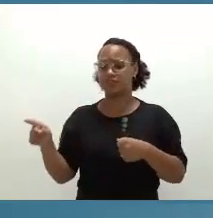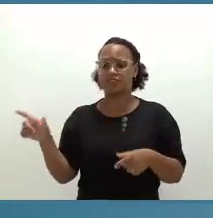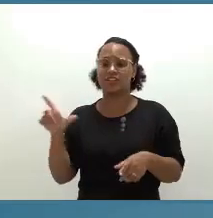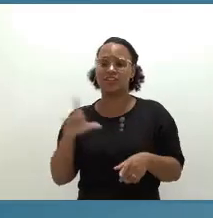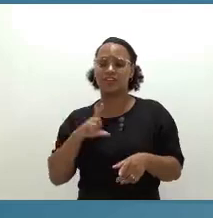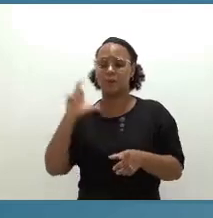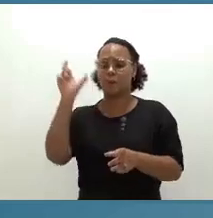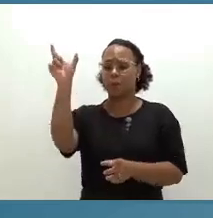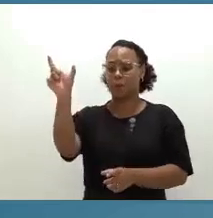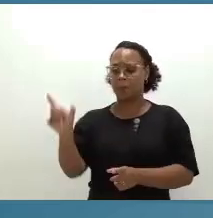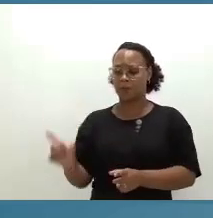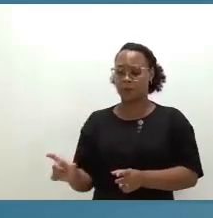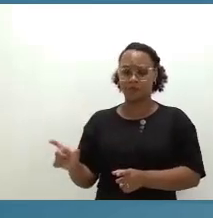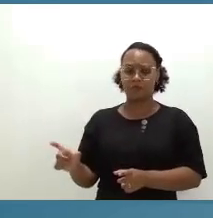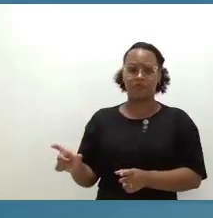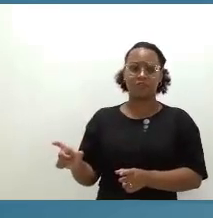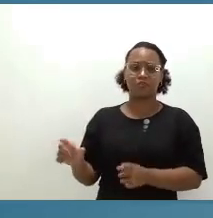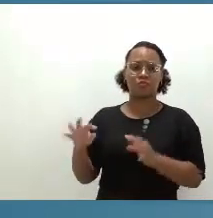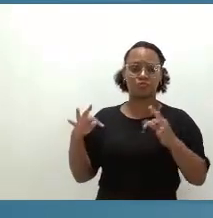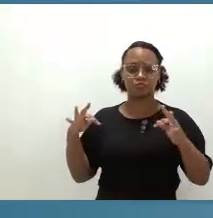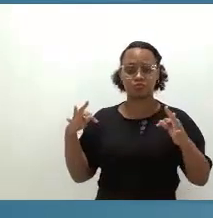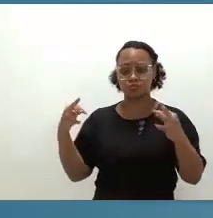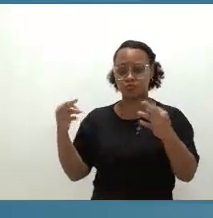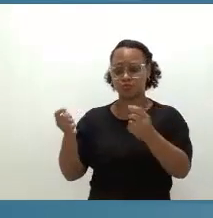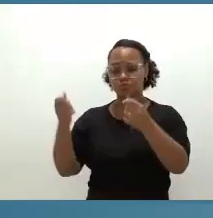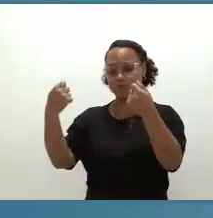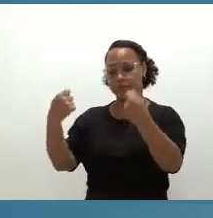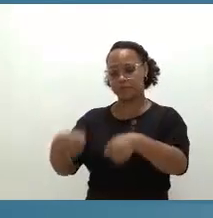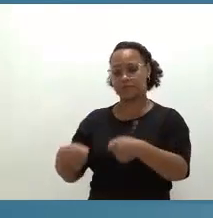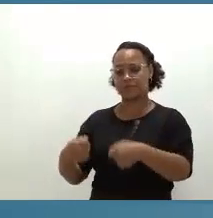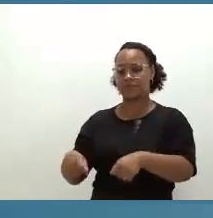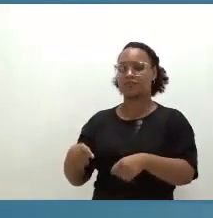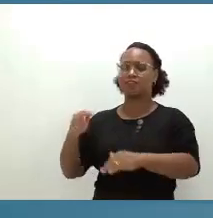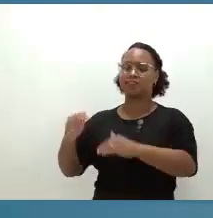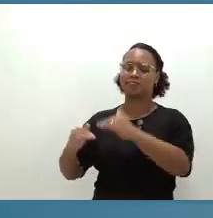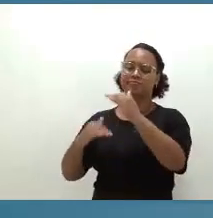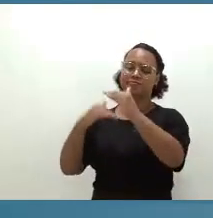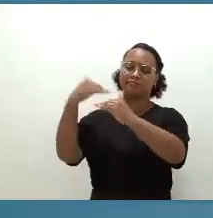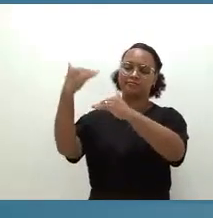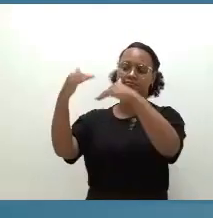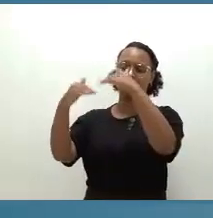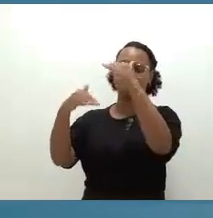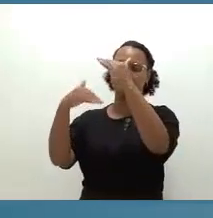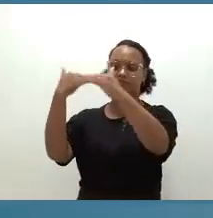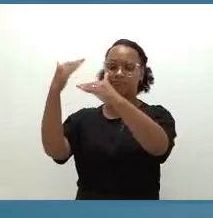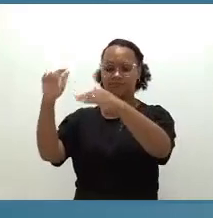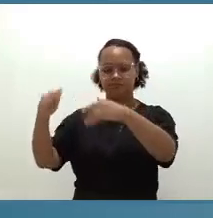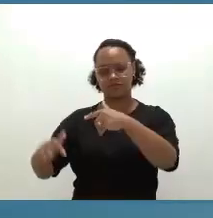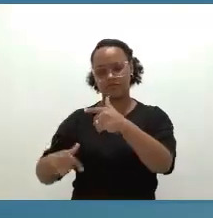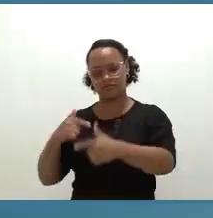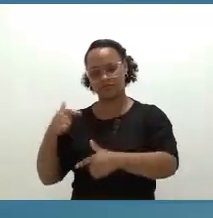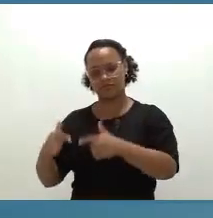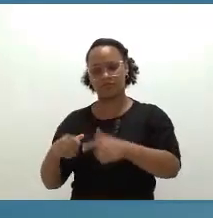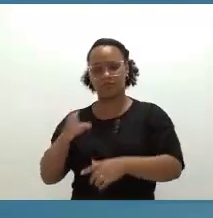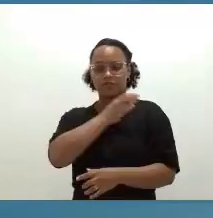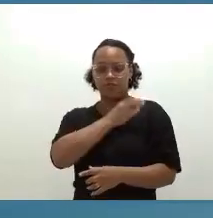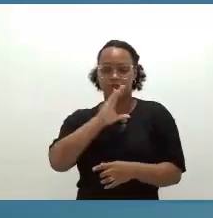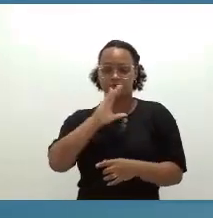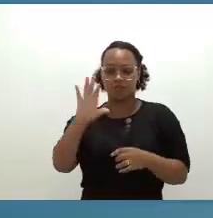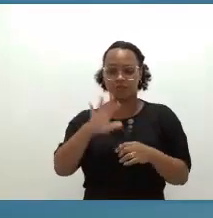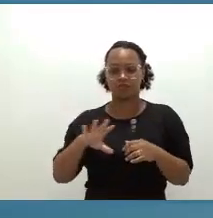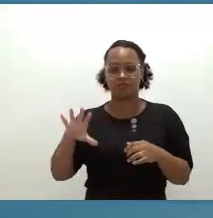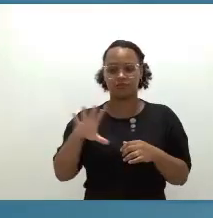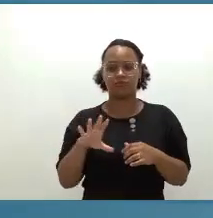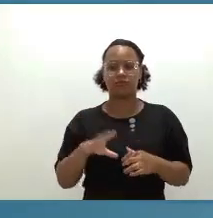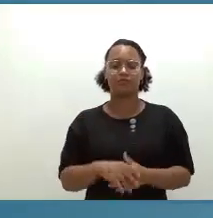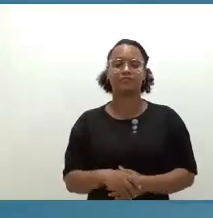perfil, tudo que é preciso para desenvolver muito bem, com muita responsabilidade, o cargo.